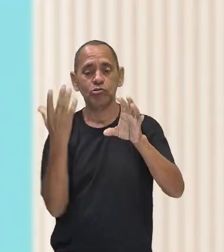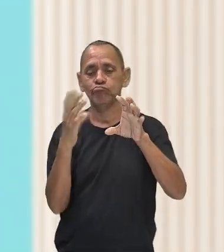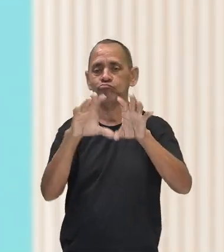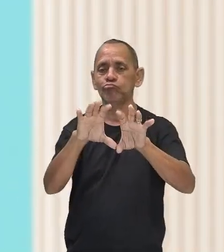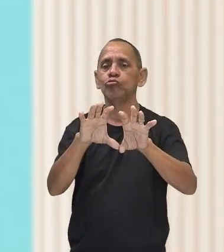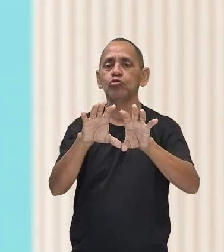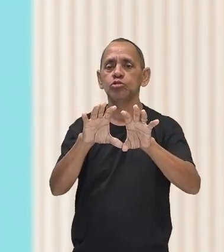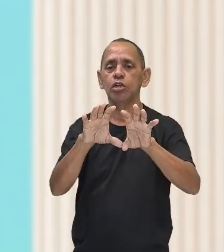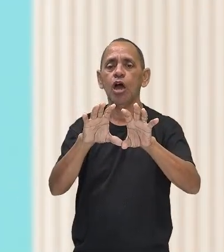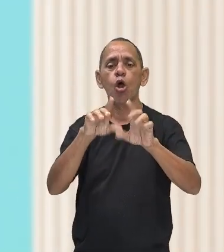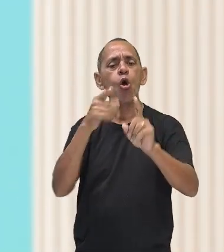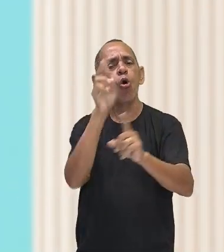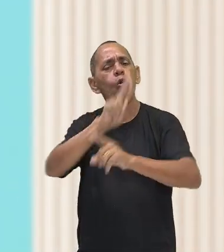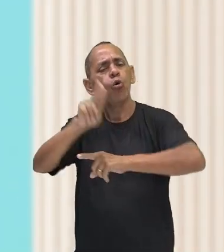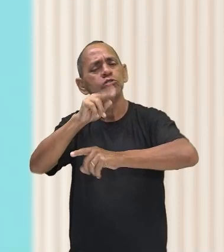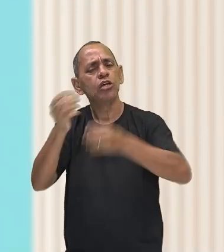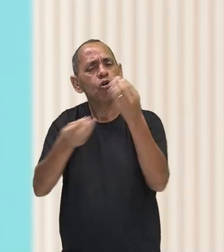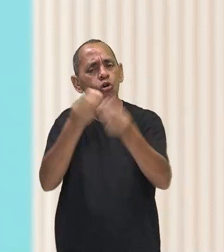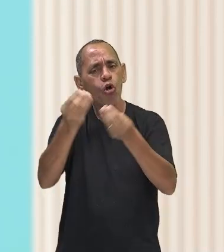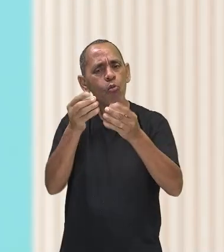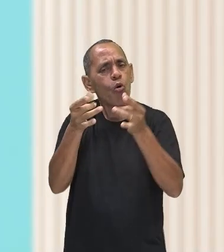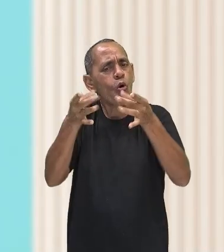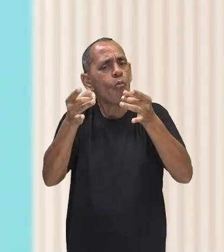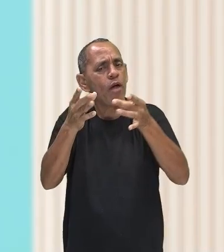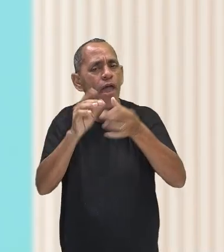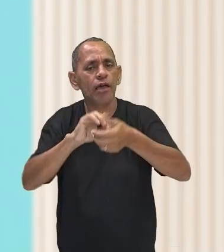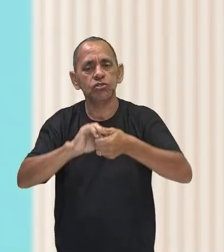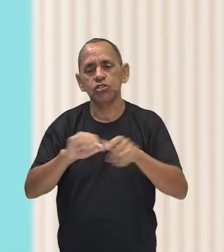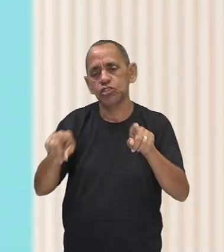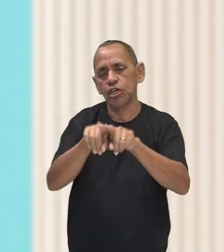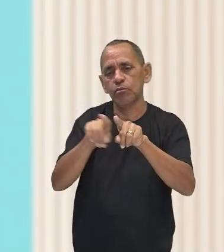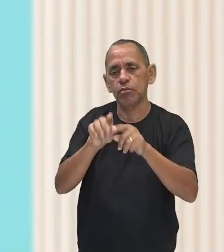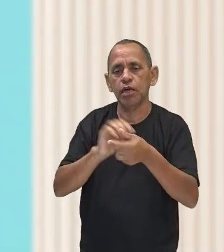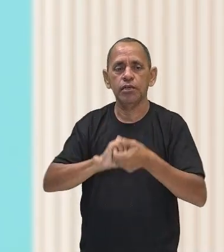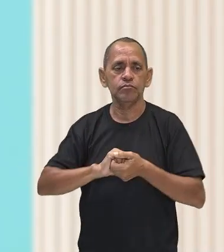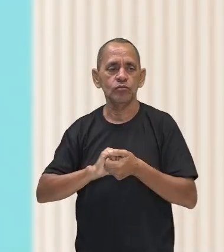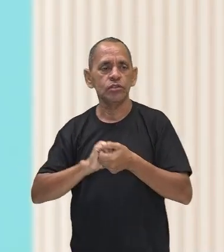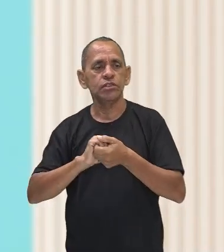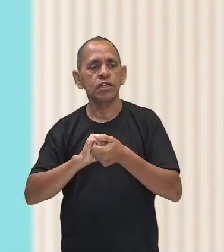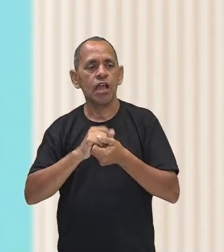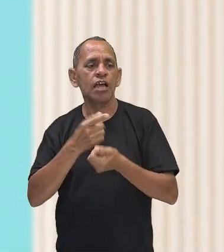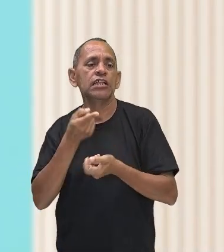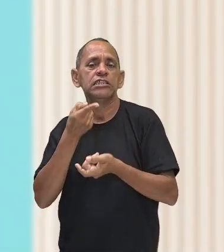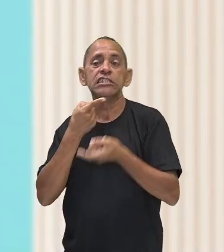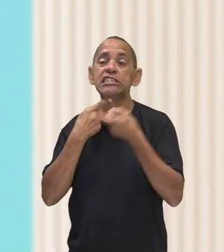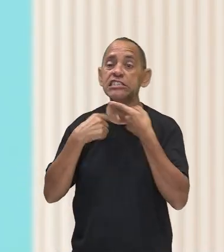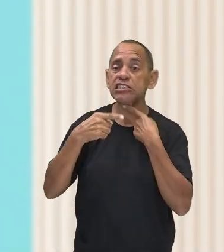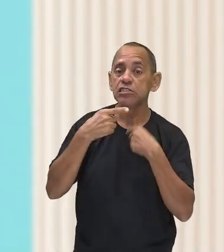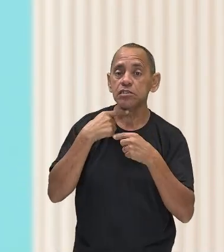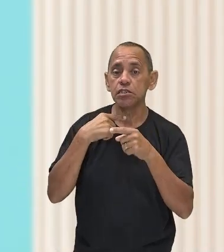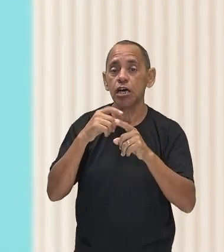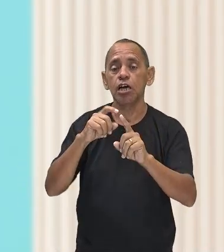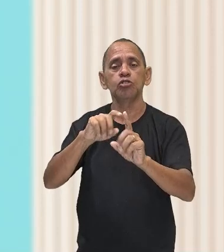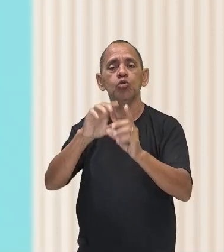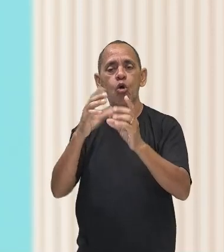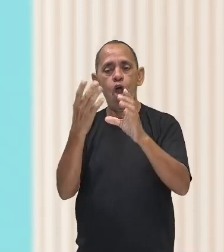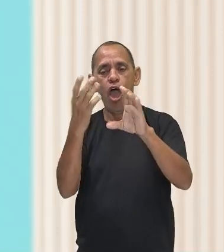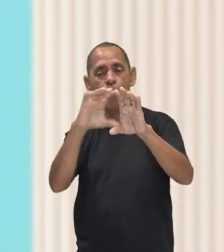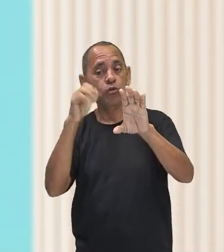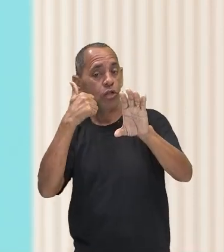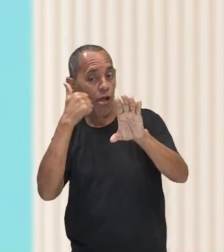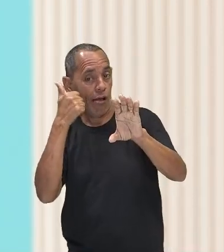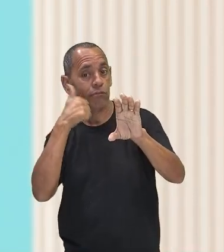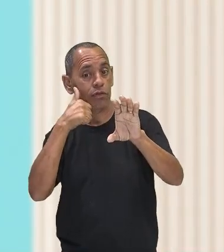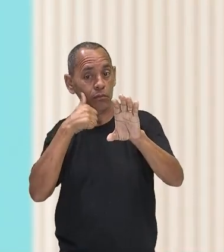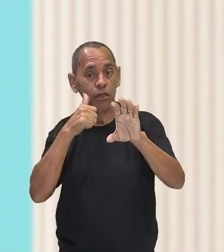né hipersexualizar demais a mulher né colocando a mulher como um objeto é objetificação é